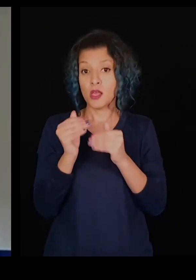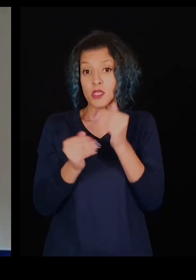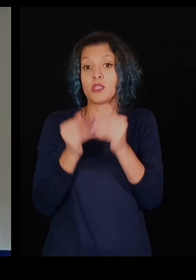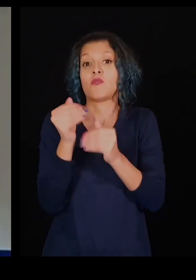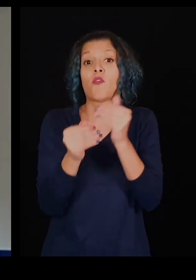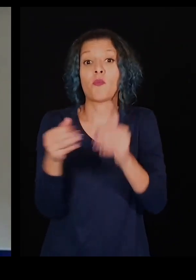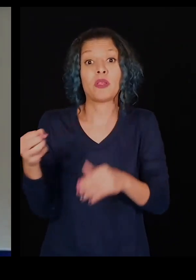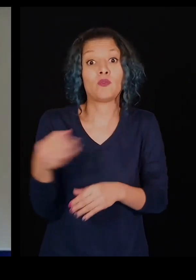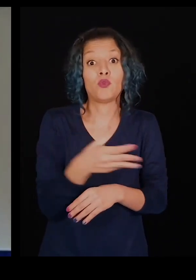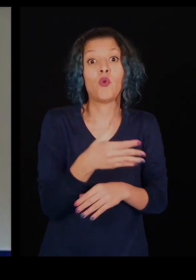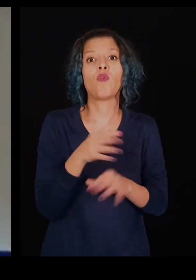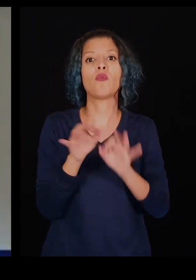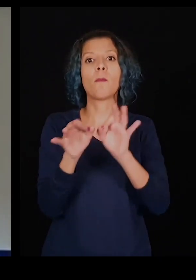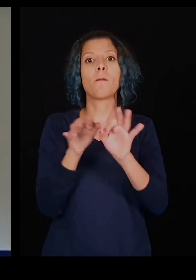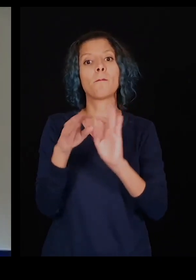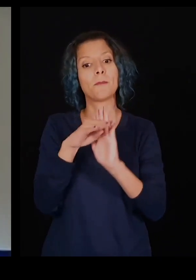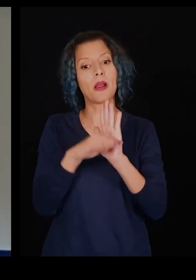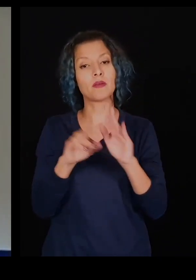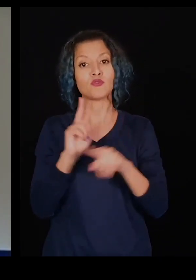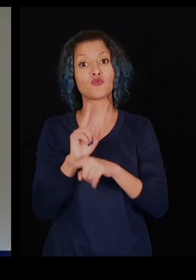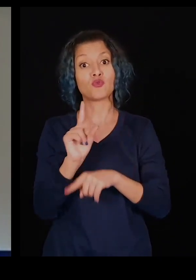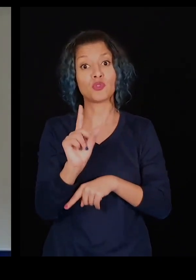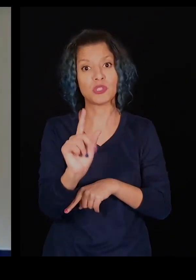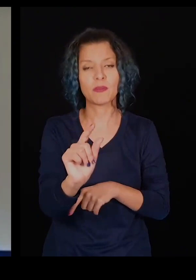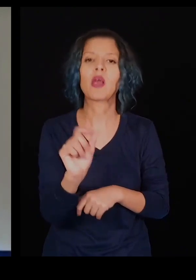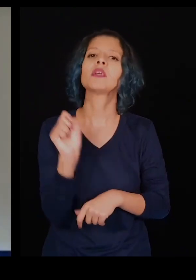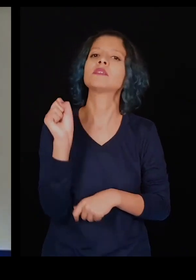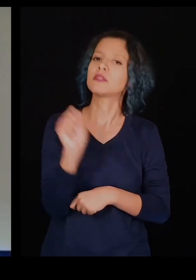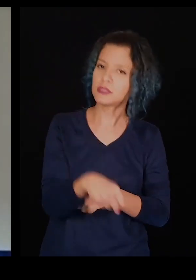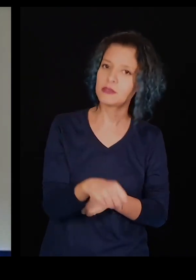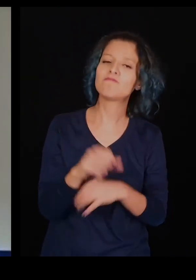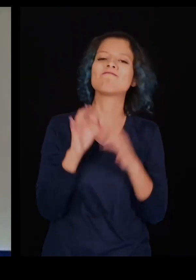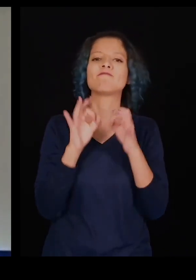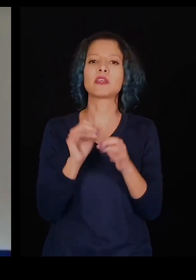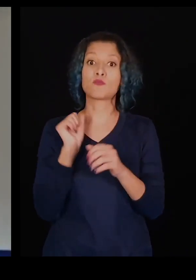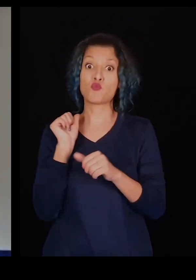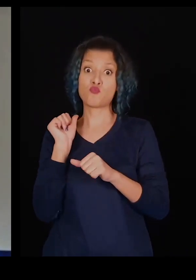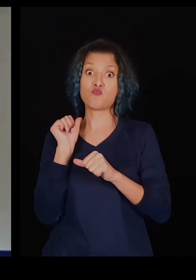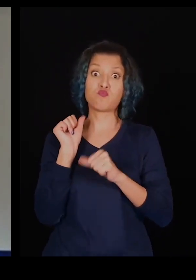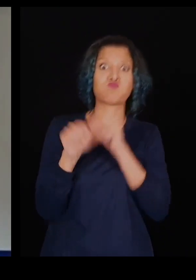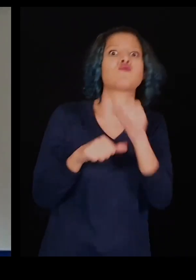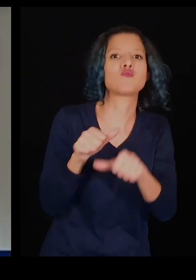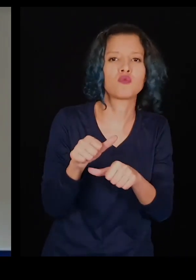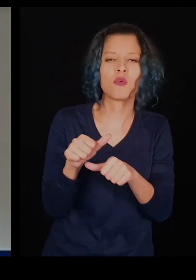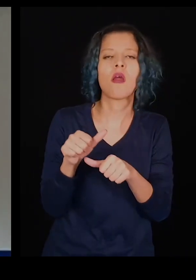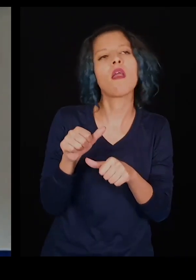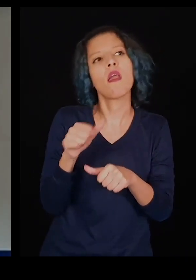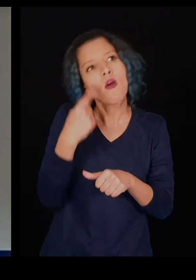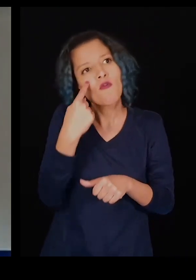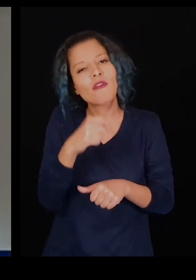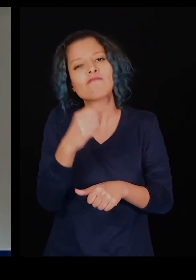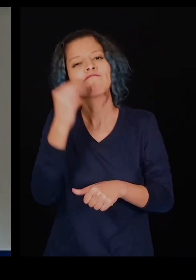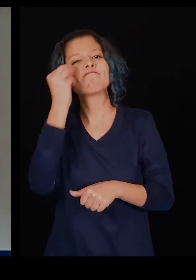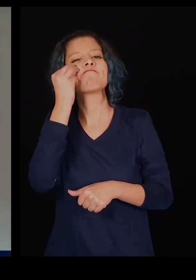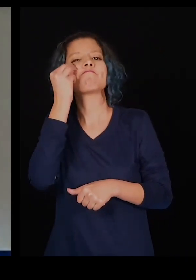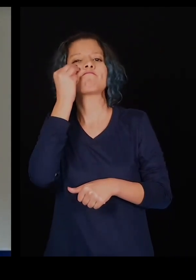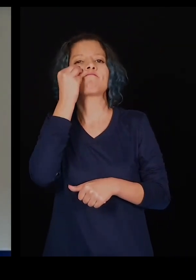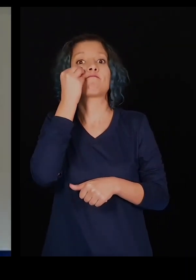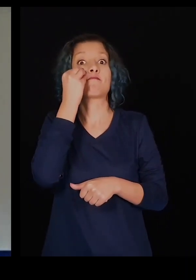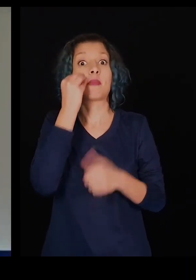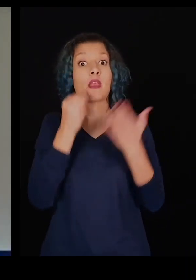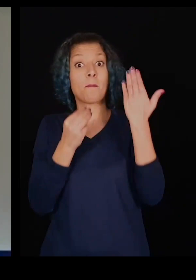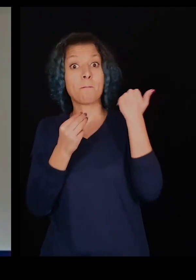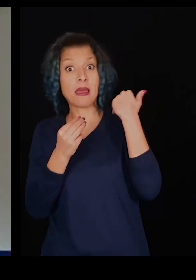de sustentabilidade. Então, sim, é uma mudança muito forte que eu pude experimentar desde quando eu entrei na companhia